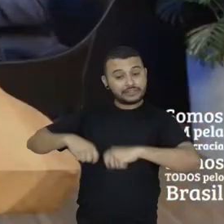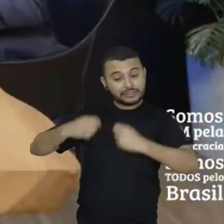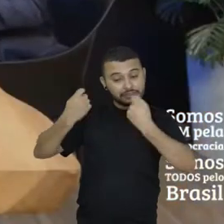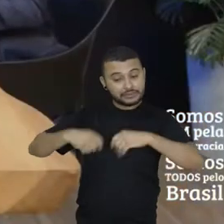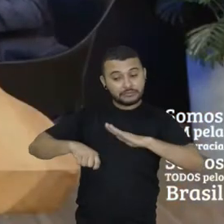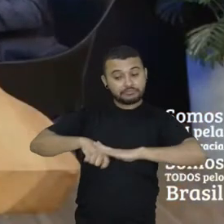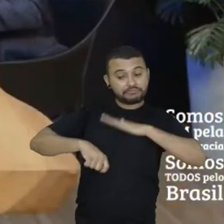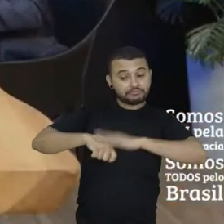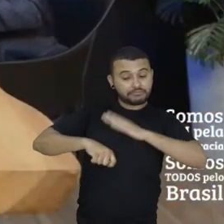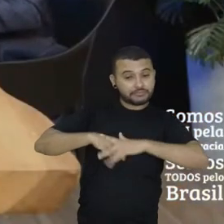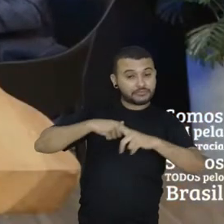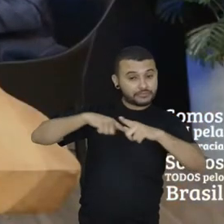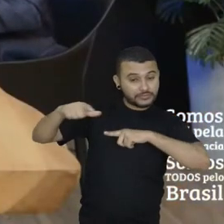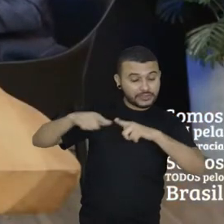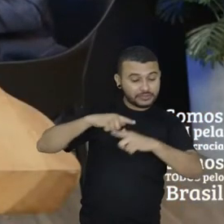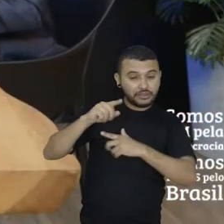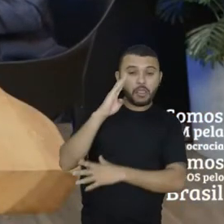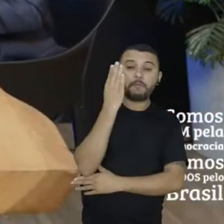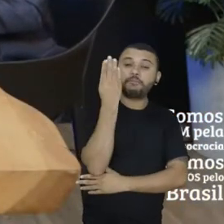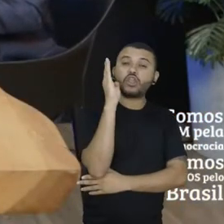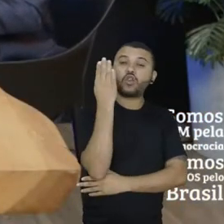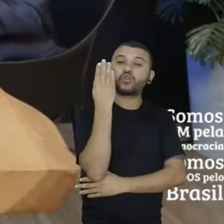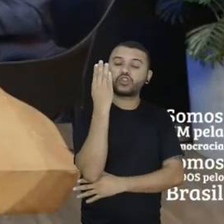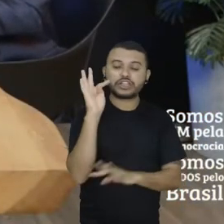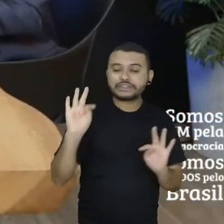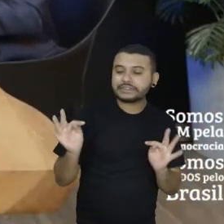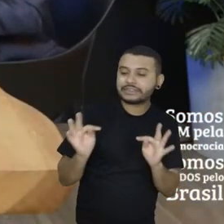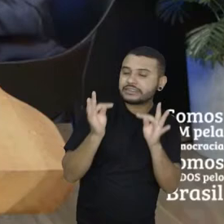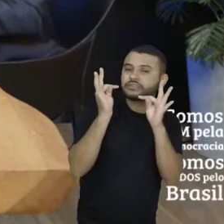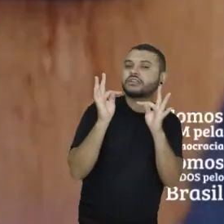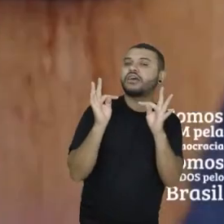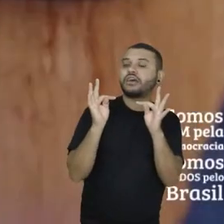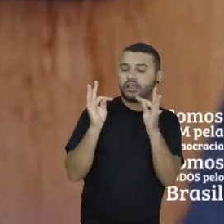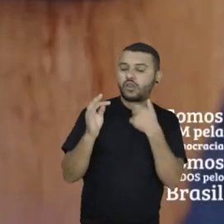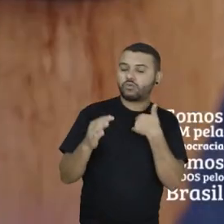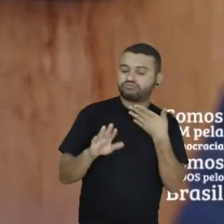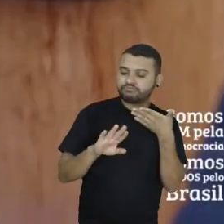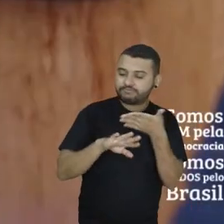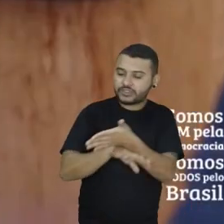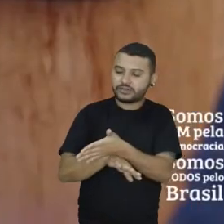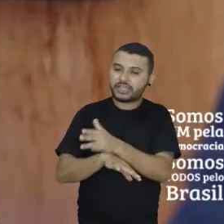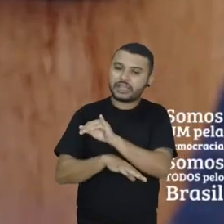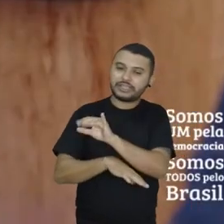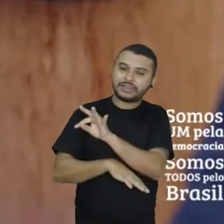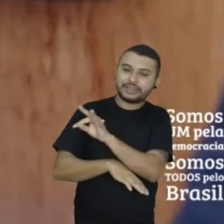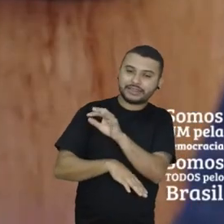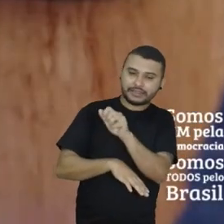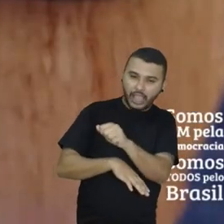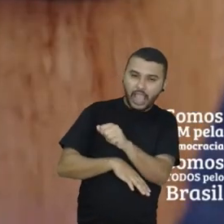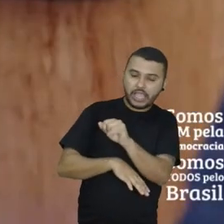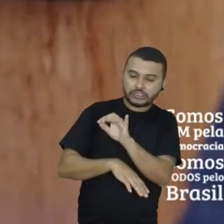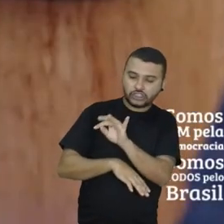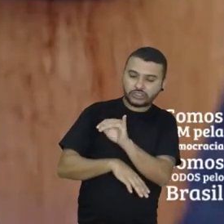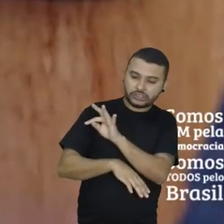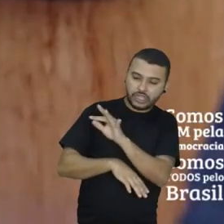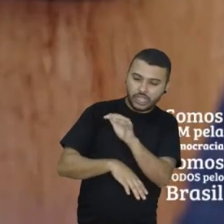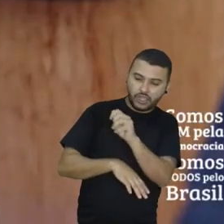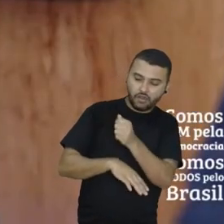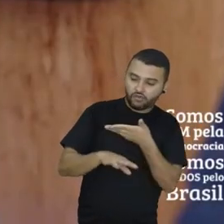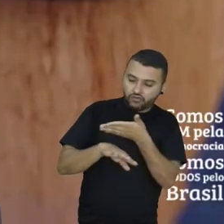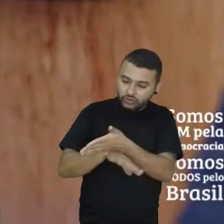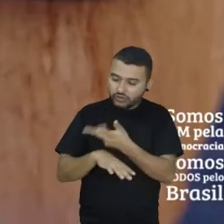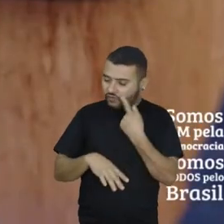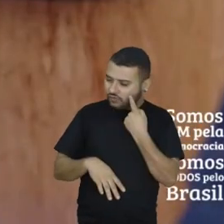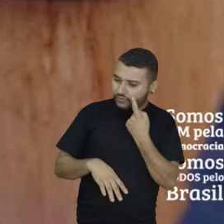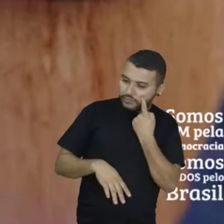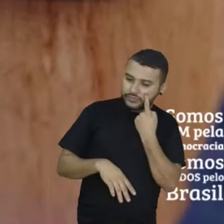na biotecnologia. Eu estive agora no ITA hoje, estive com o pessoal do ITA. Eles falaram, nós